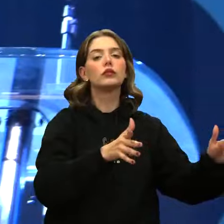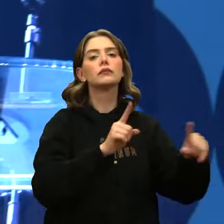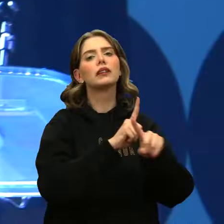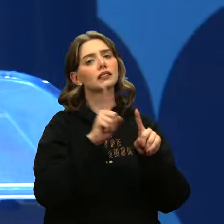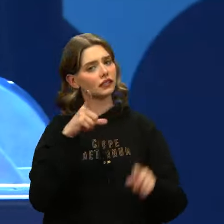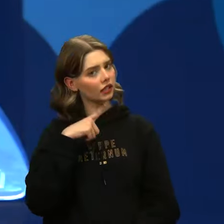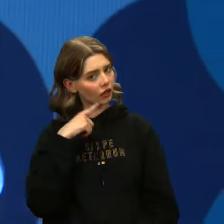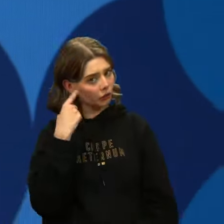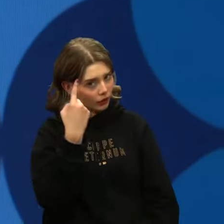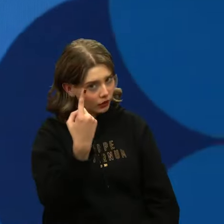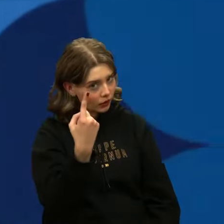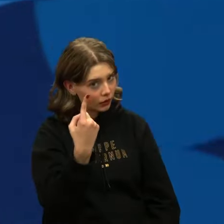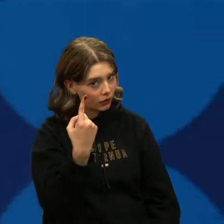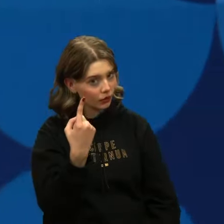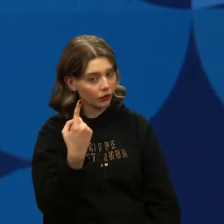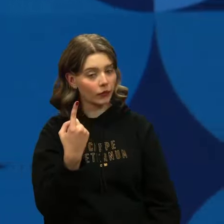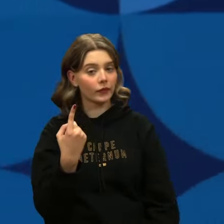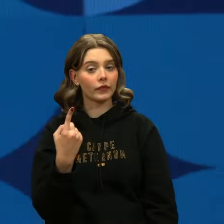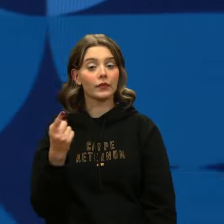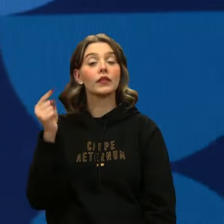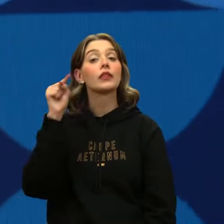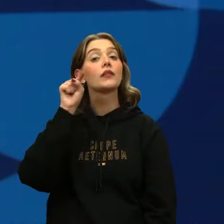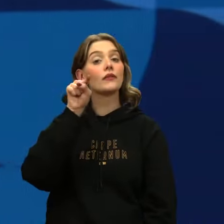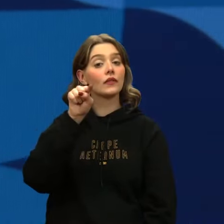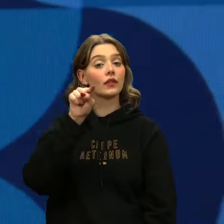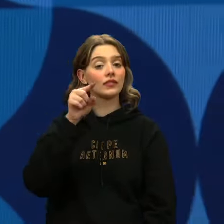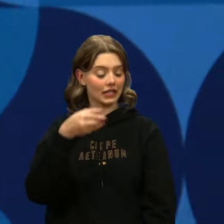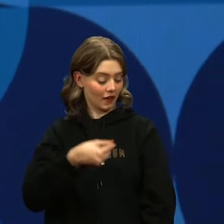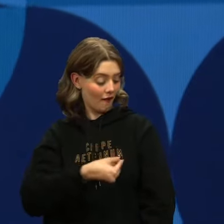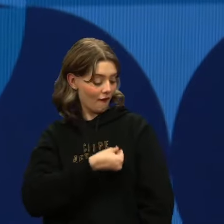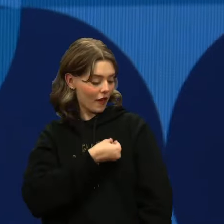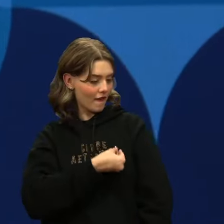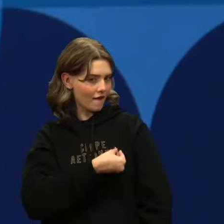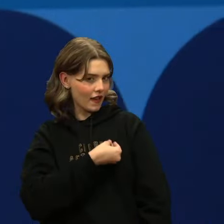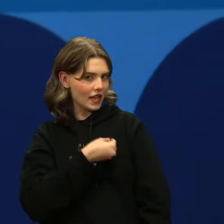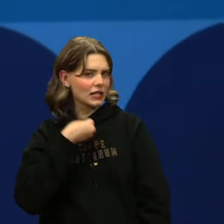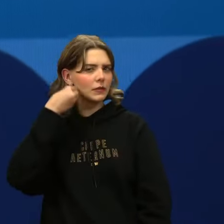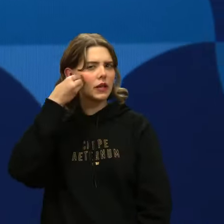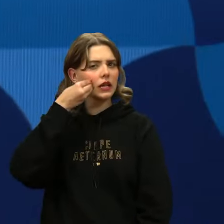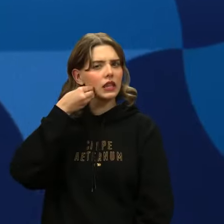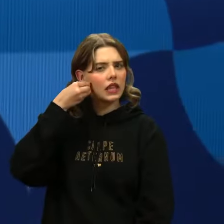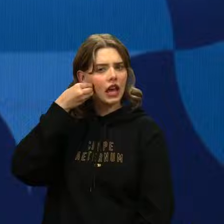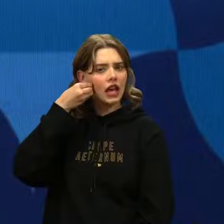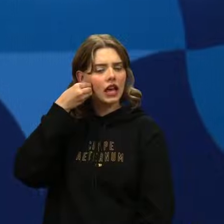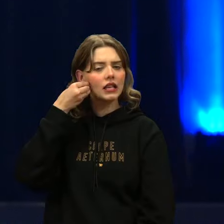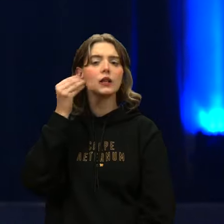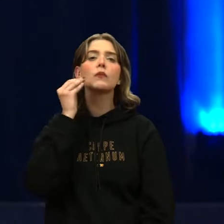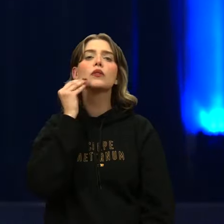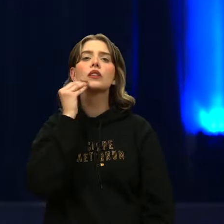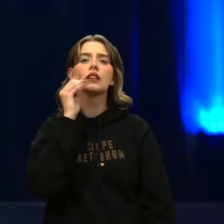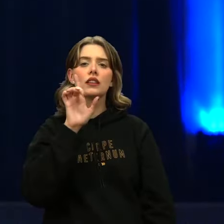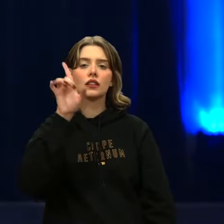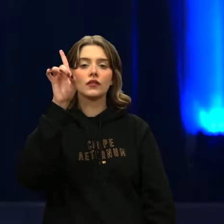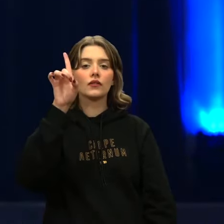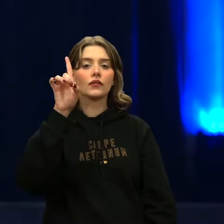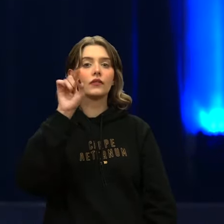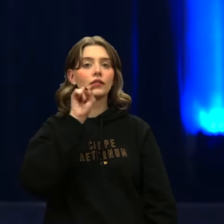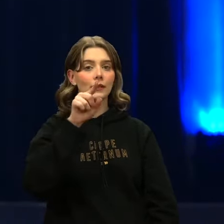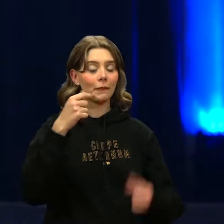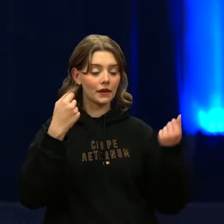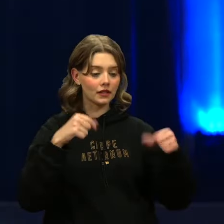coisa: para você viver as bênçãos e as oportunidades de Deus, você tem que ir até lá